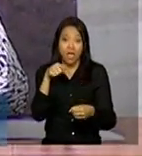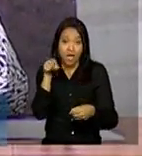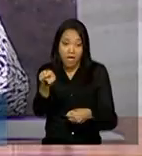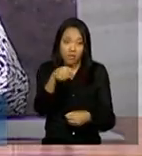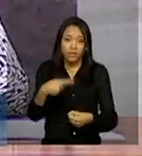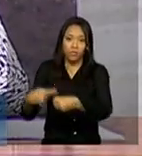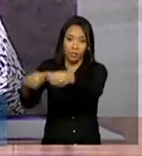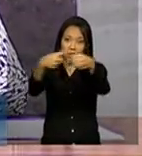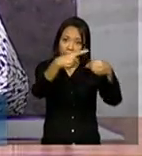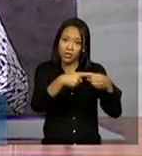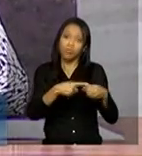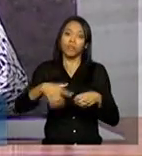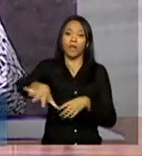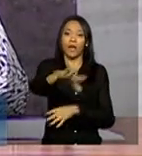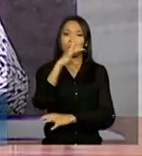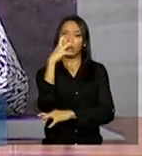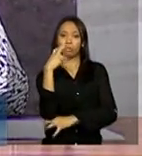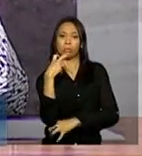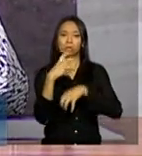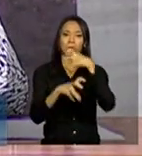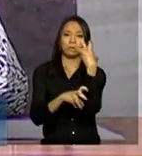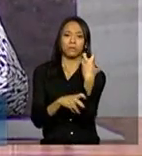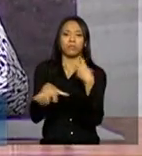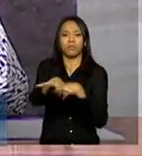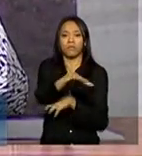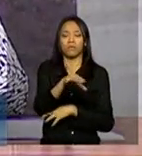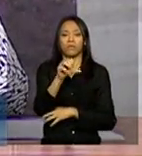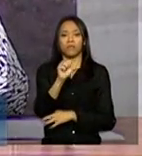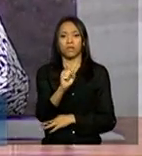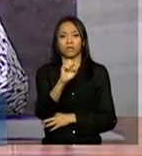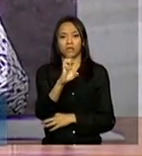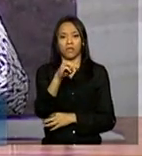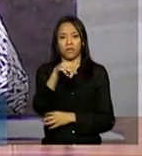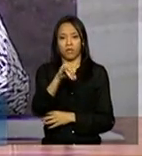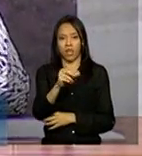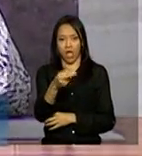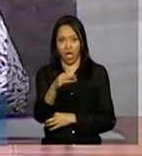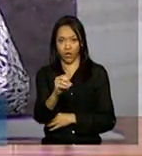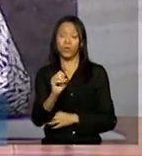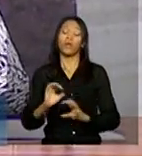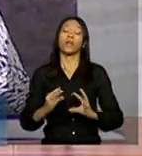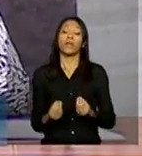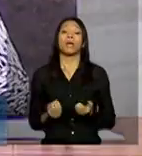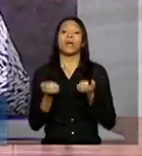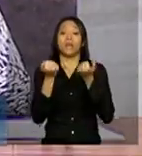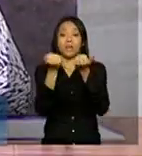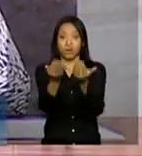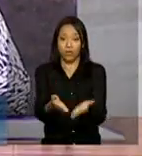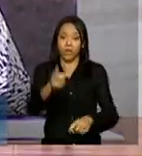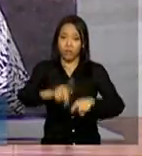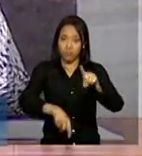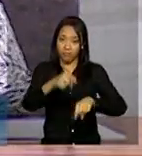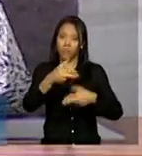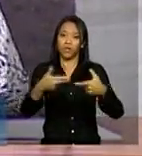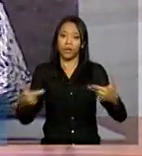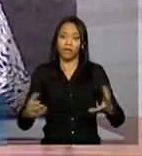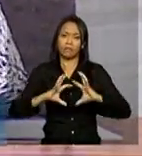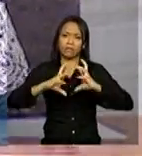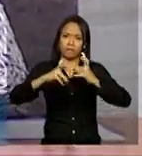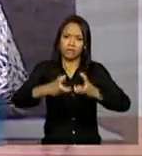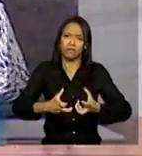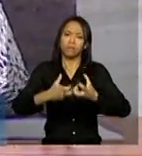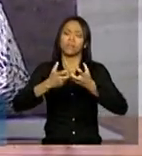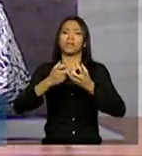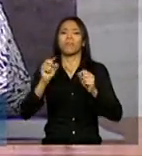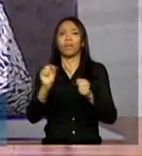do semiárido, eles receberam as carregadeiras e caminhões-pipa, porque esses são equipamentos fundamentais para poder fazer